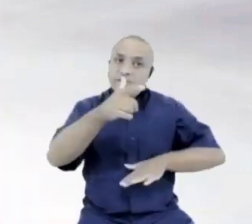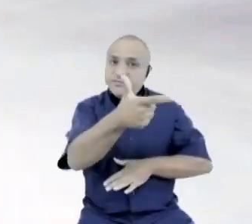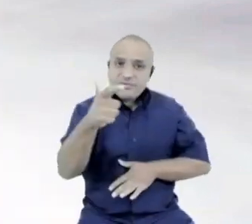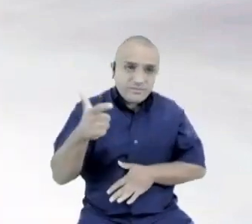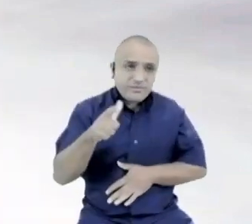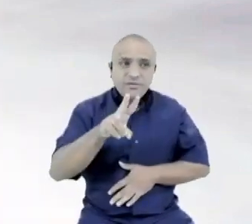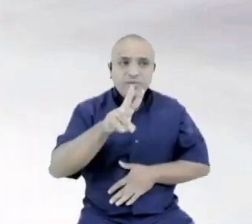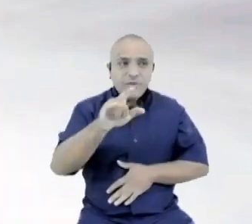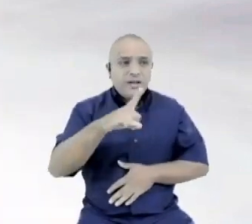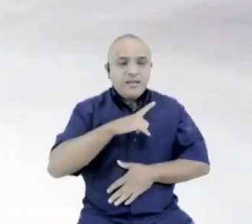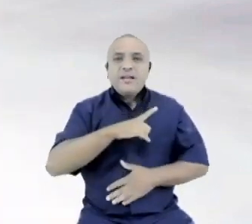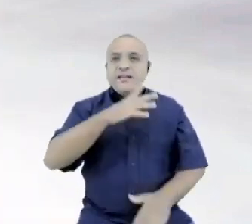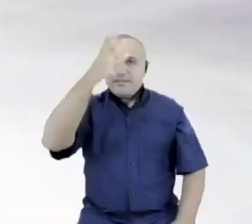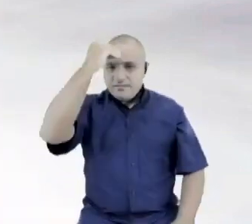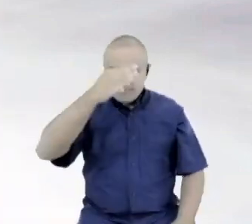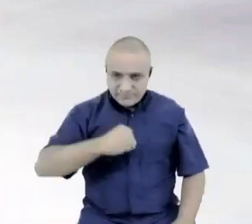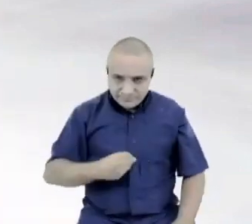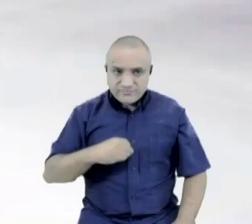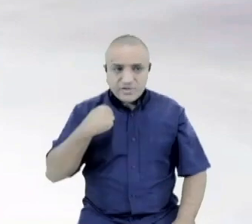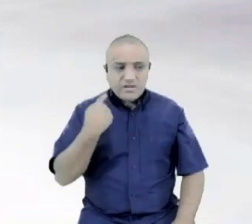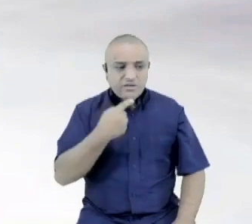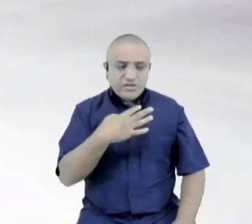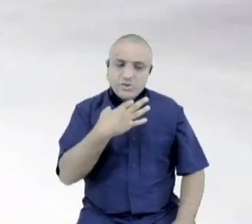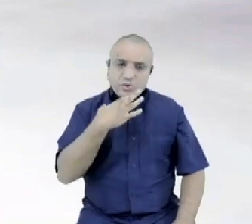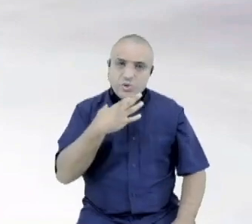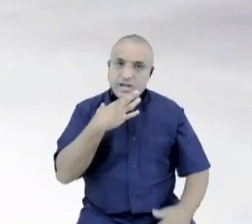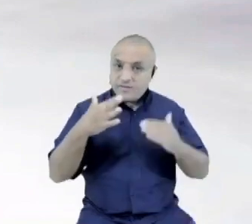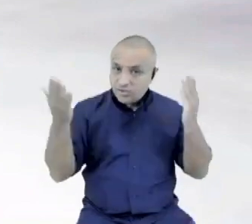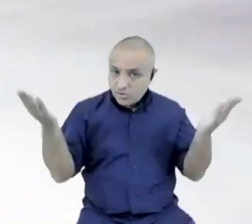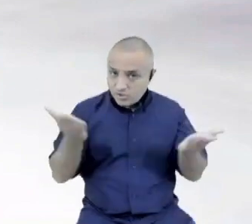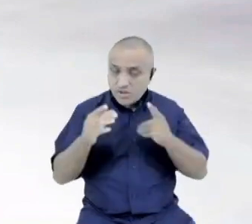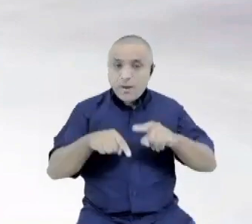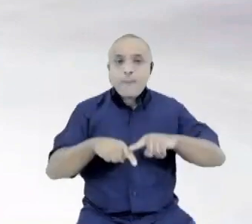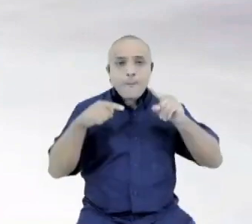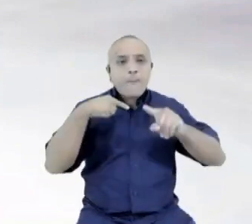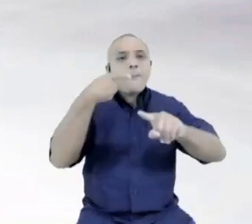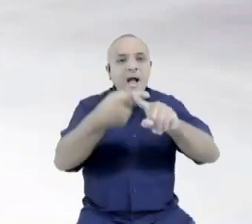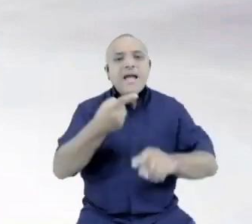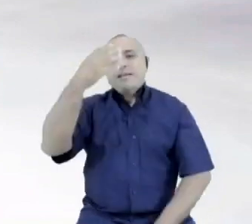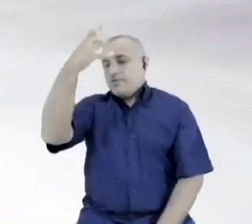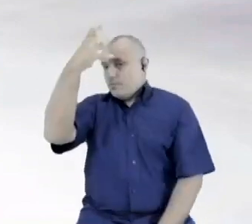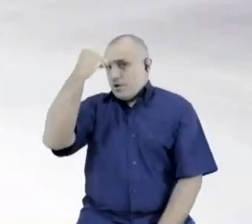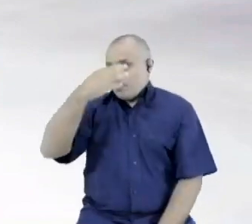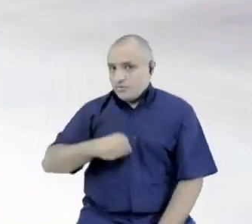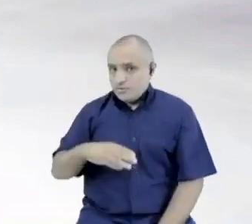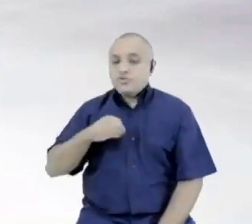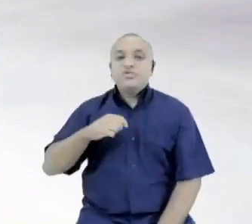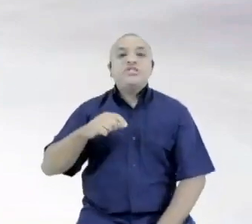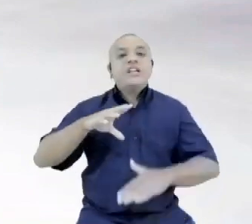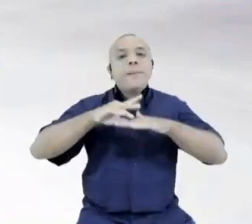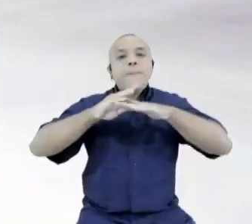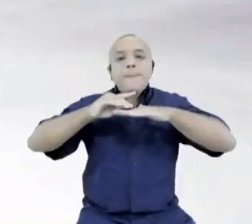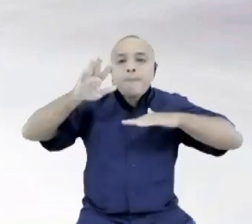ter essa radiologia, essa patologia que a gente conhece hoje, mas uma radiologia e patologia com essa visão